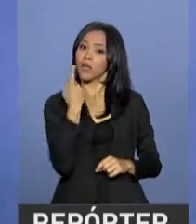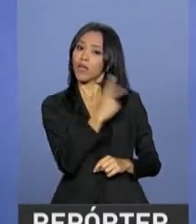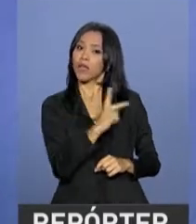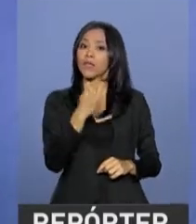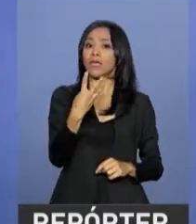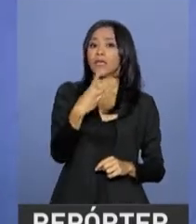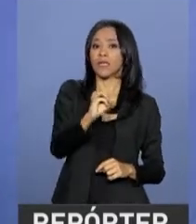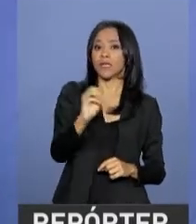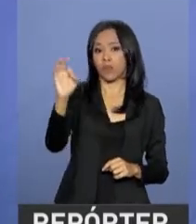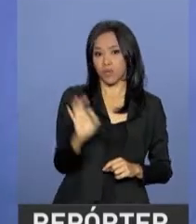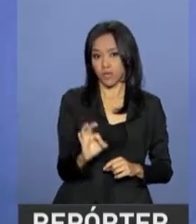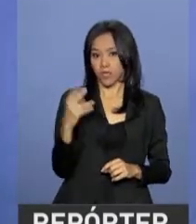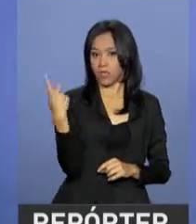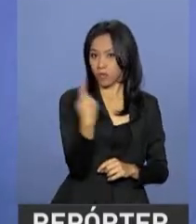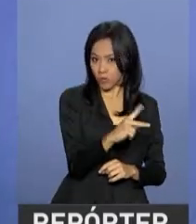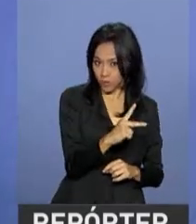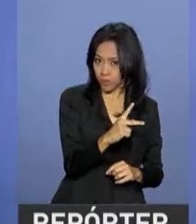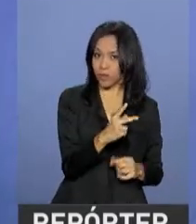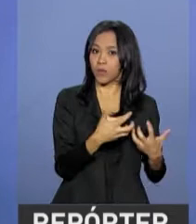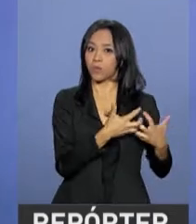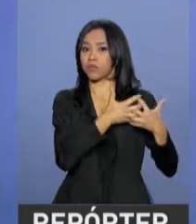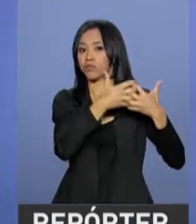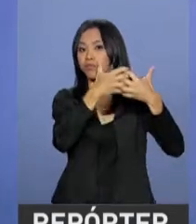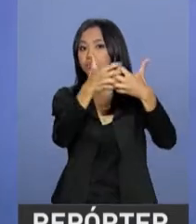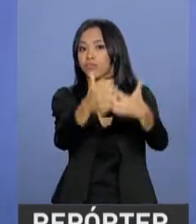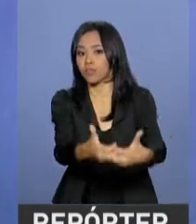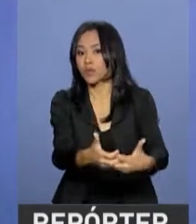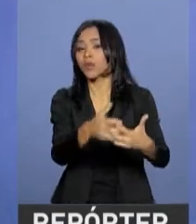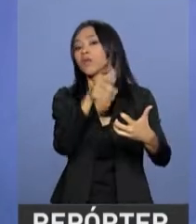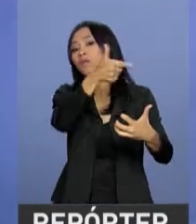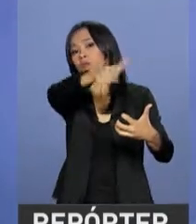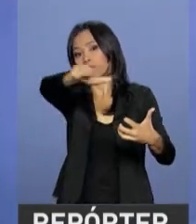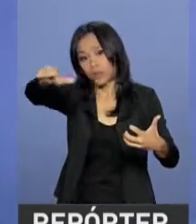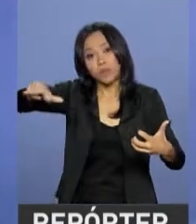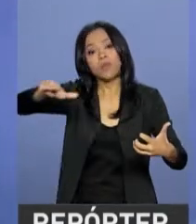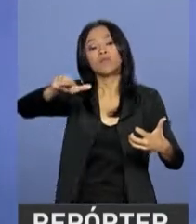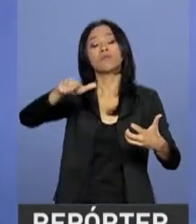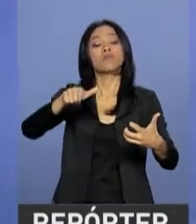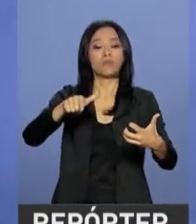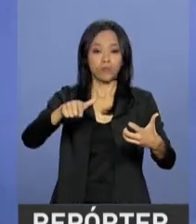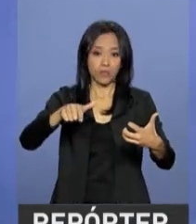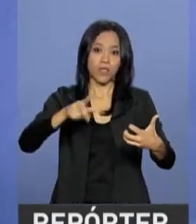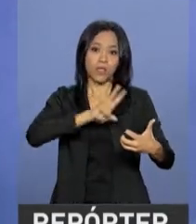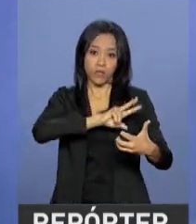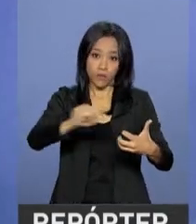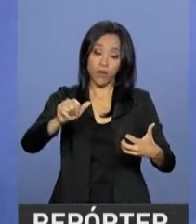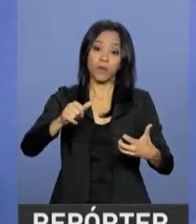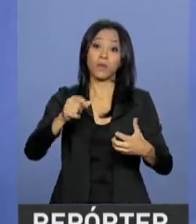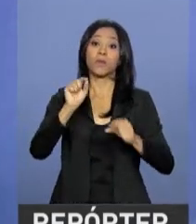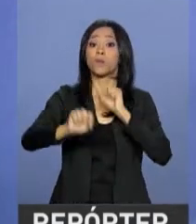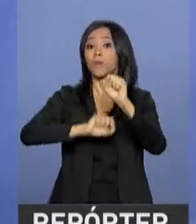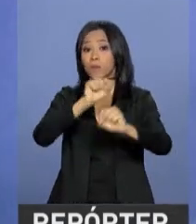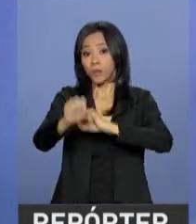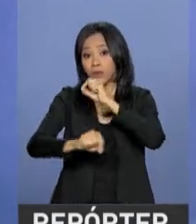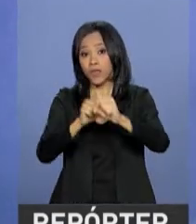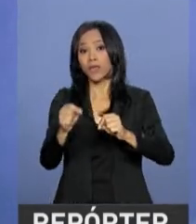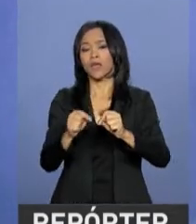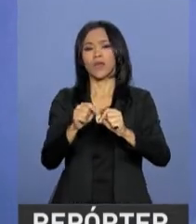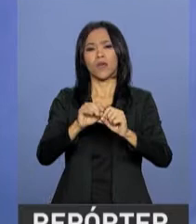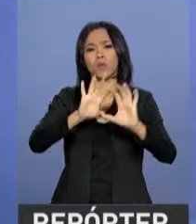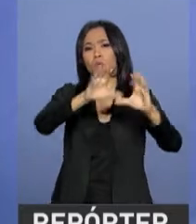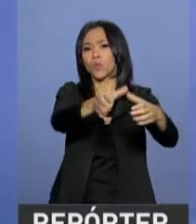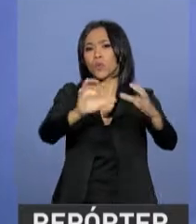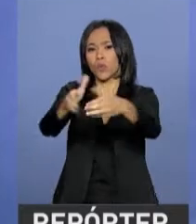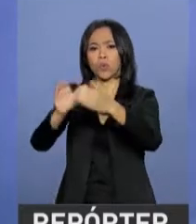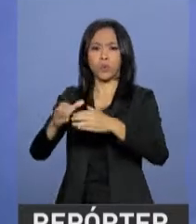do seu frete para os autônomos que vão comparecer através de cooperativas